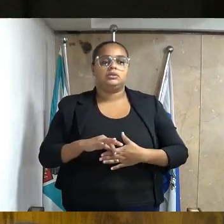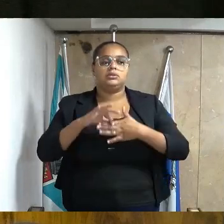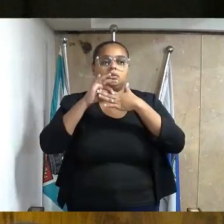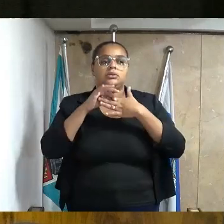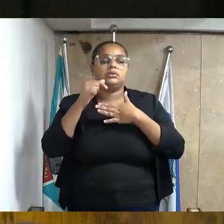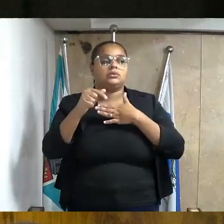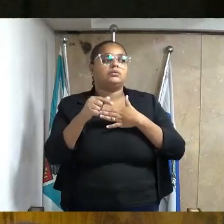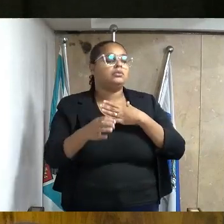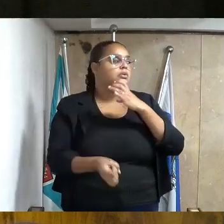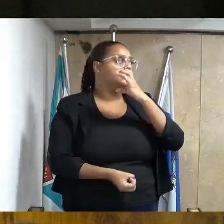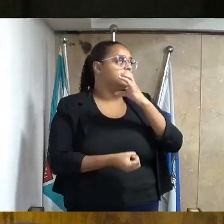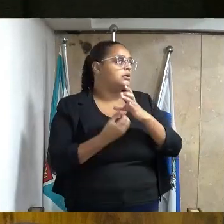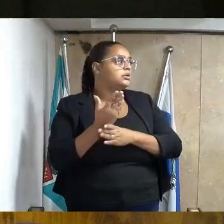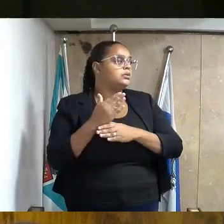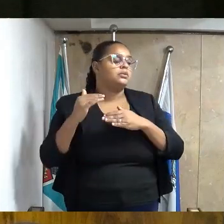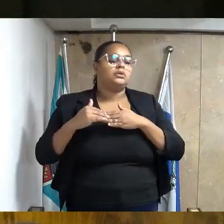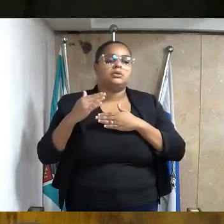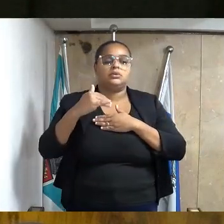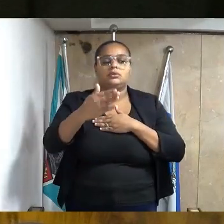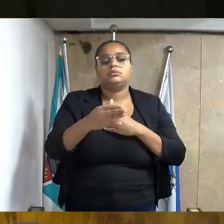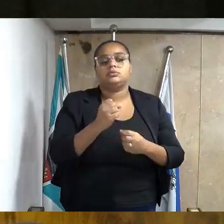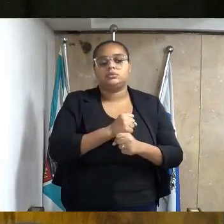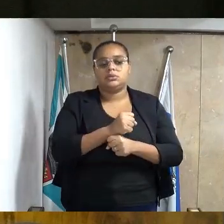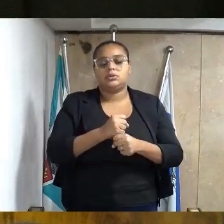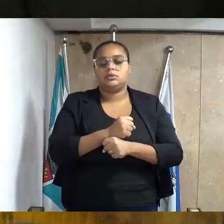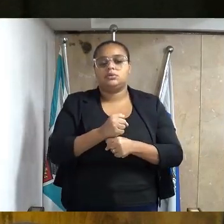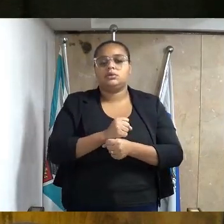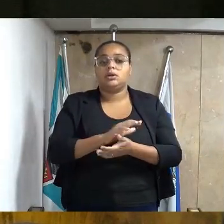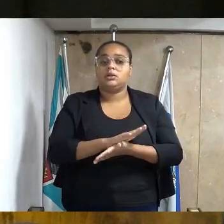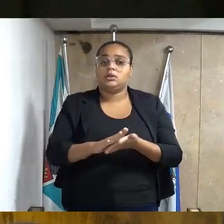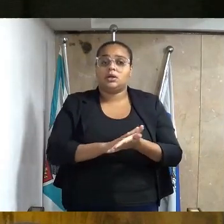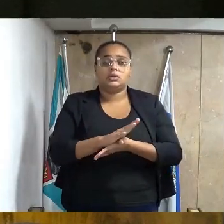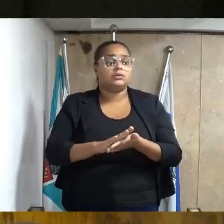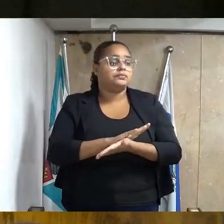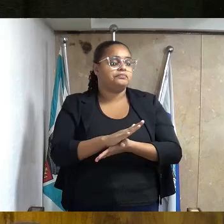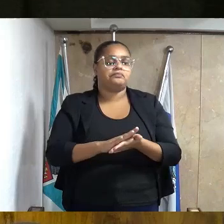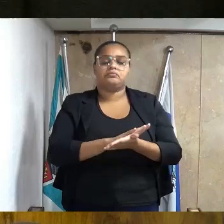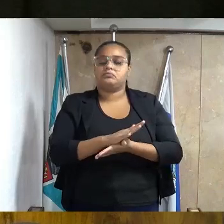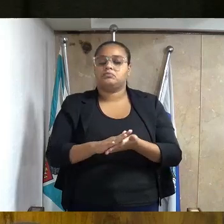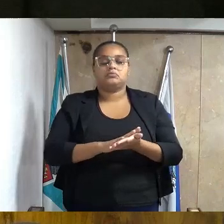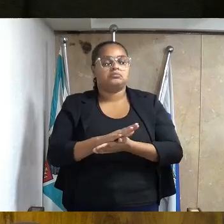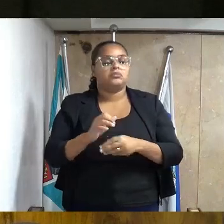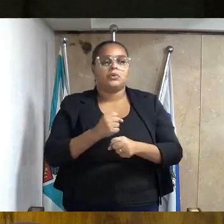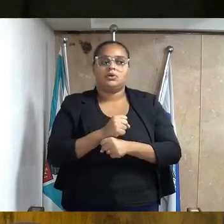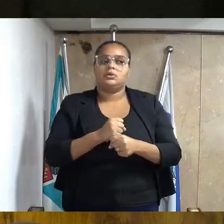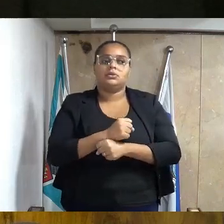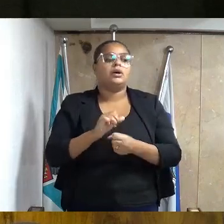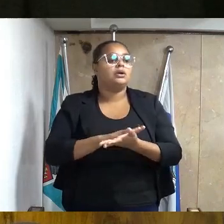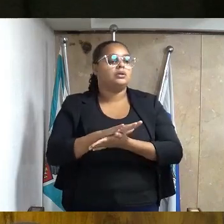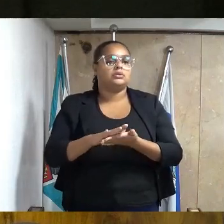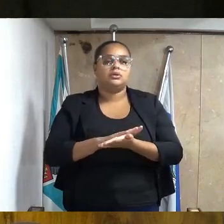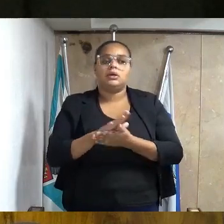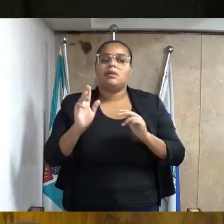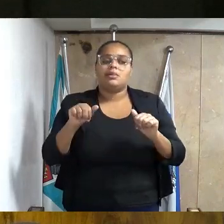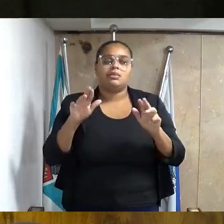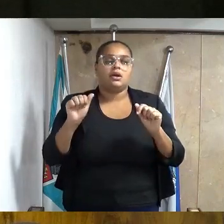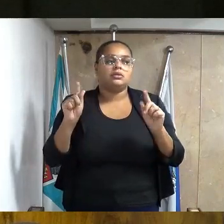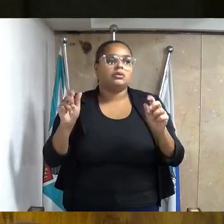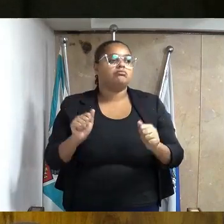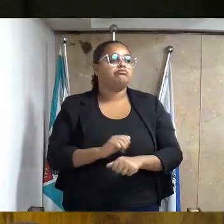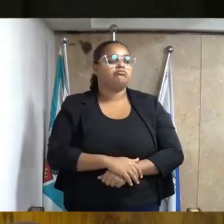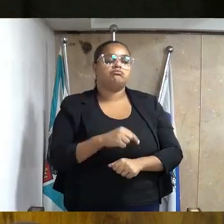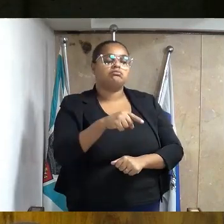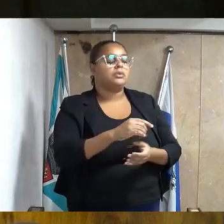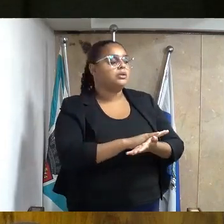vem construindo ao longo dos anos, e nada disso, desses últimos anos, e nada disso seria possível se nós